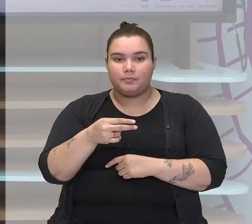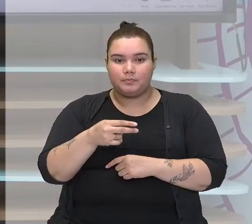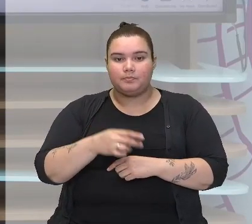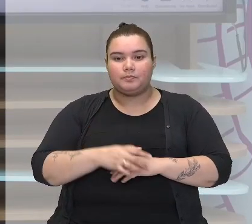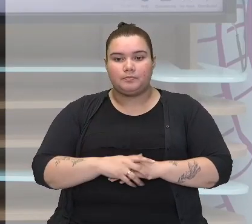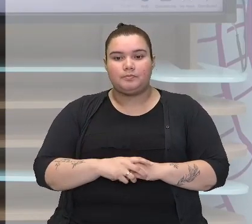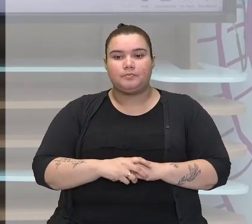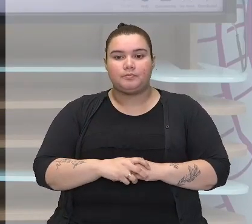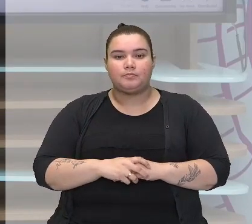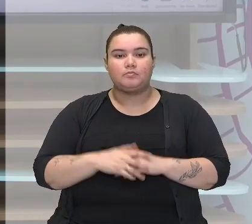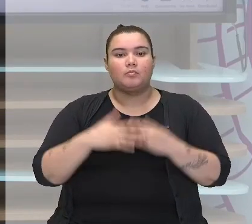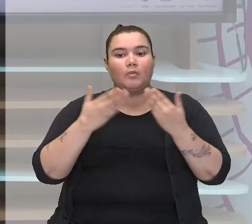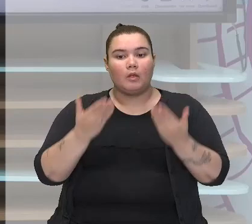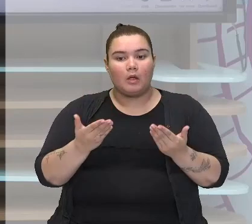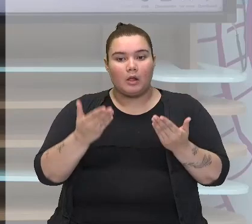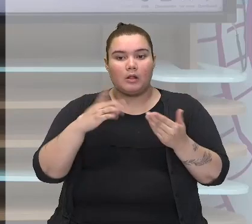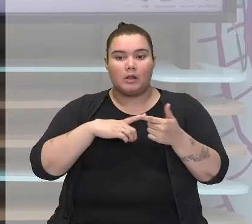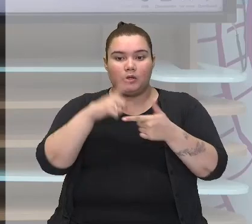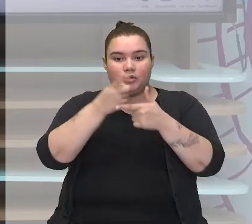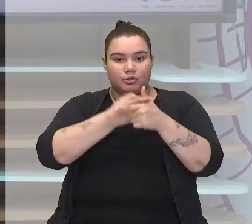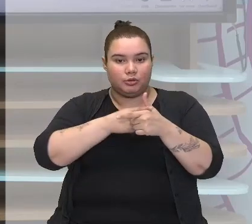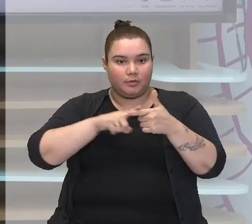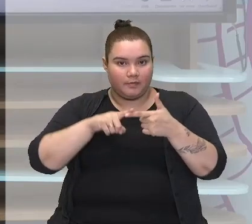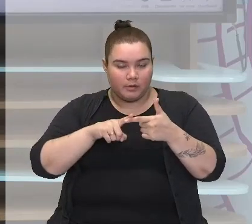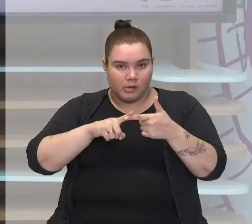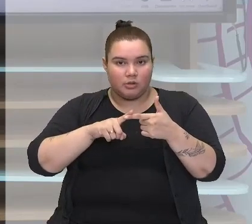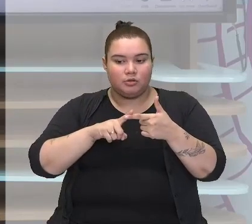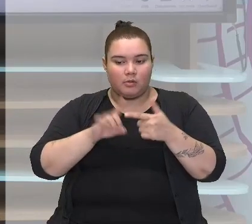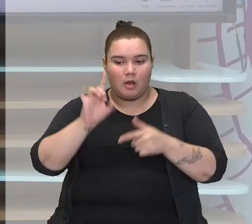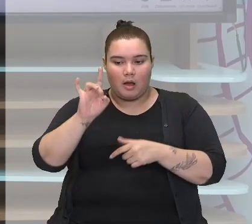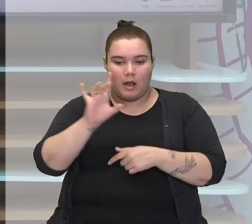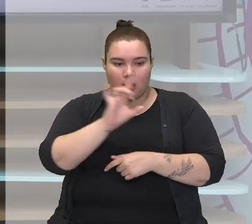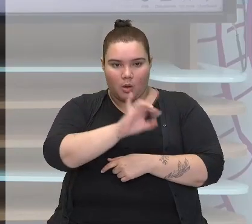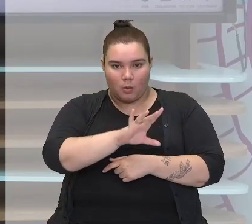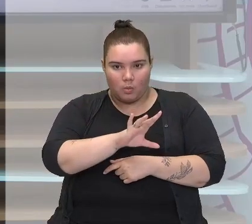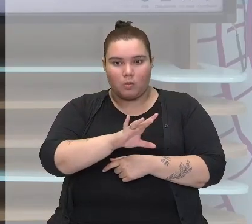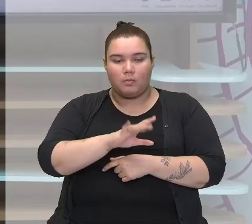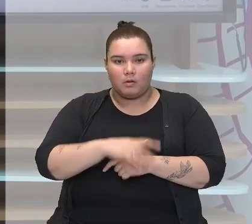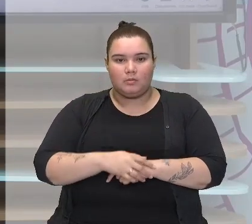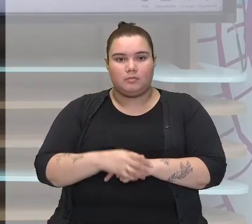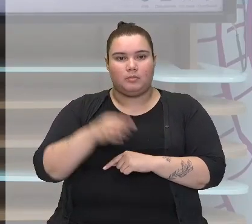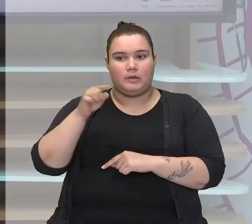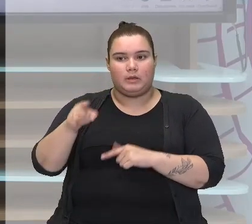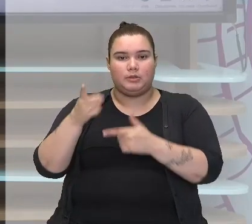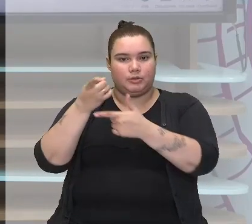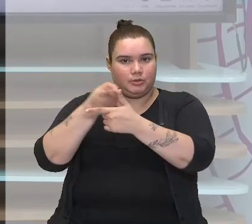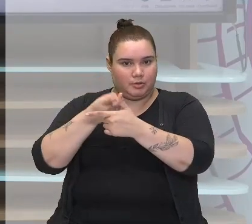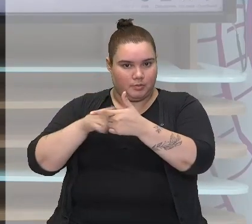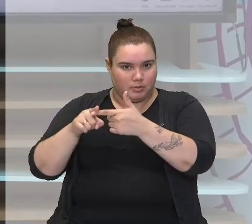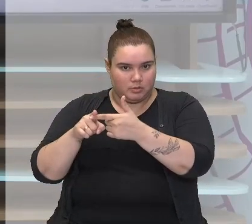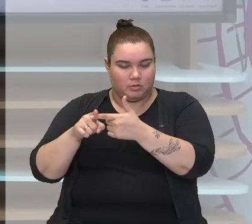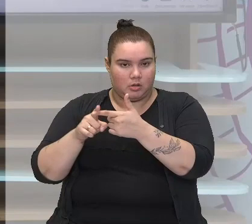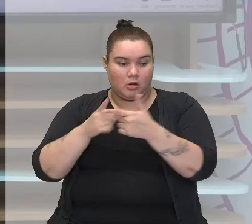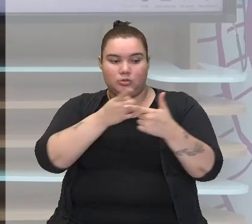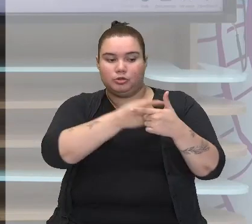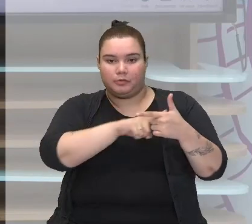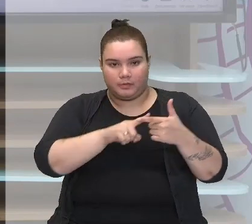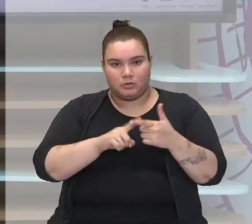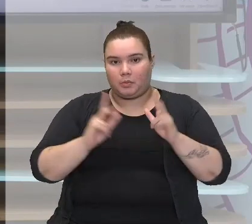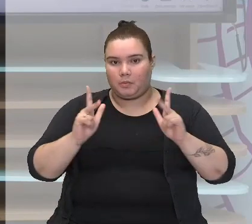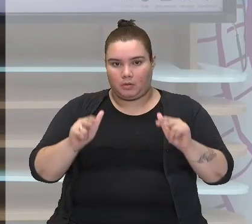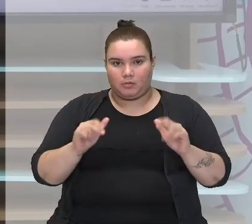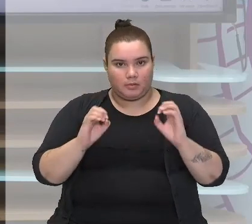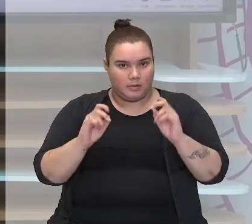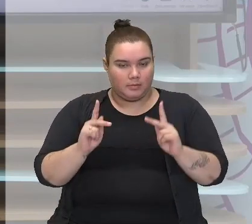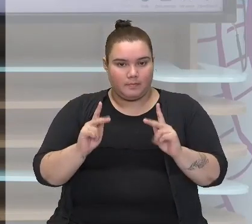segunda situação, e dividimos ambas as razões, porque uma razão ela é uma divisão, certo?